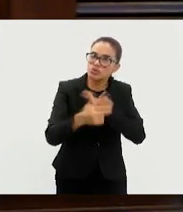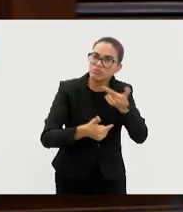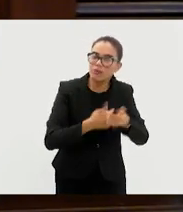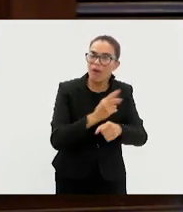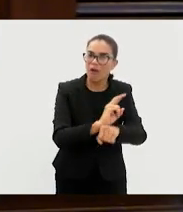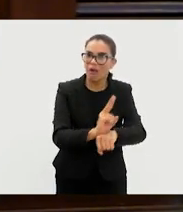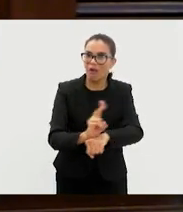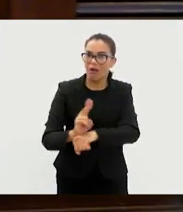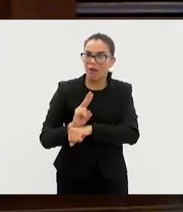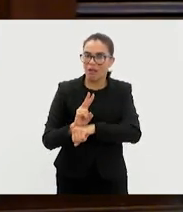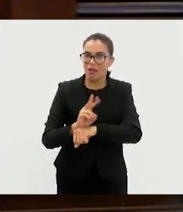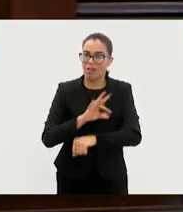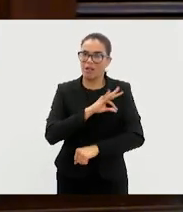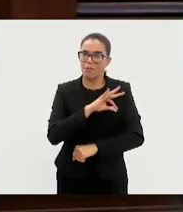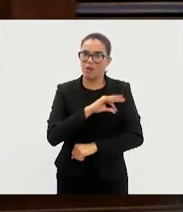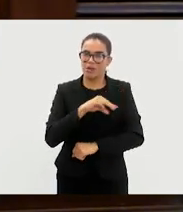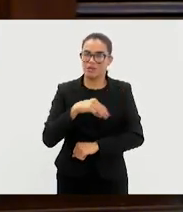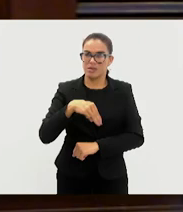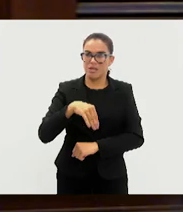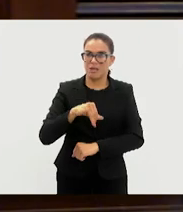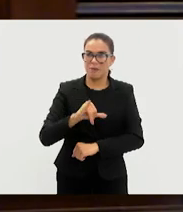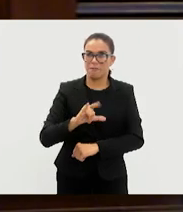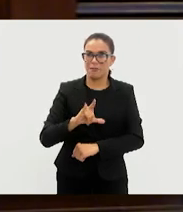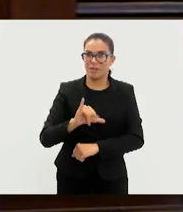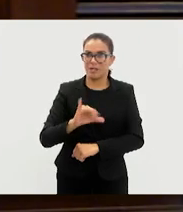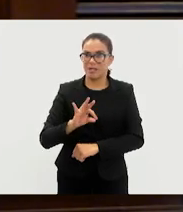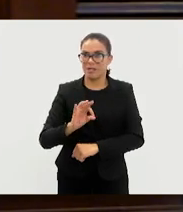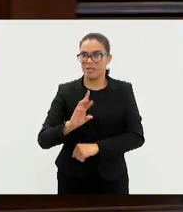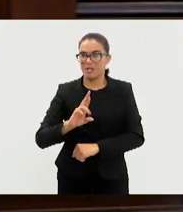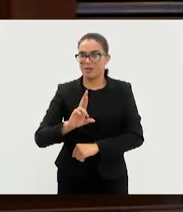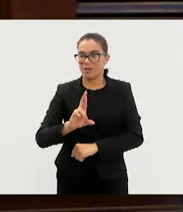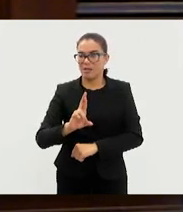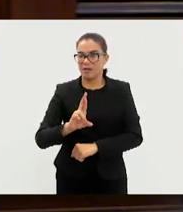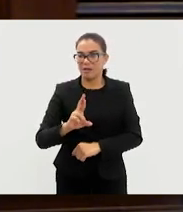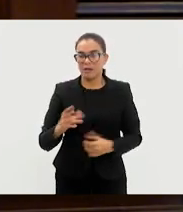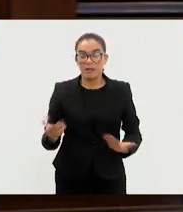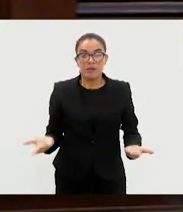da Polícia Militar. Que isso?